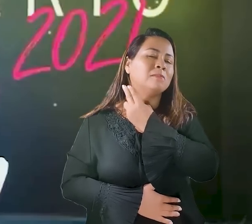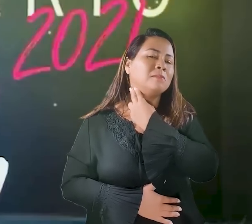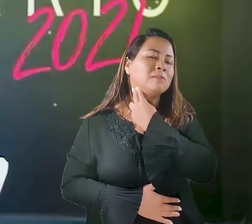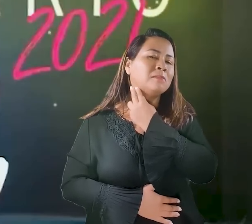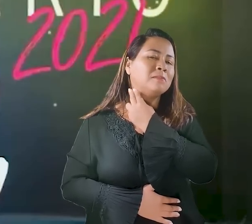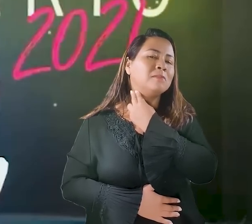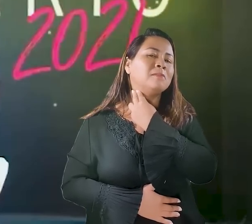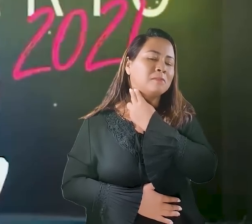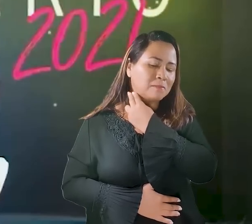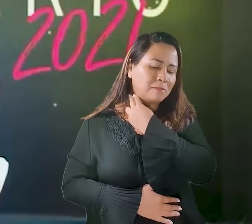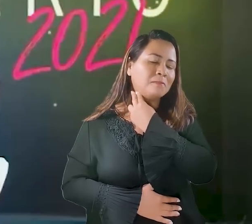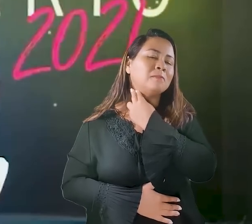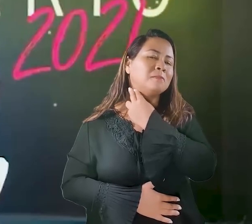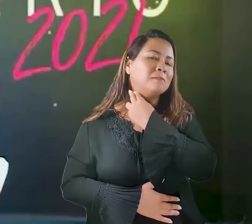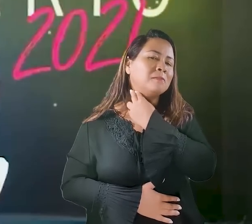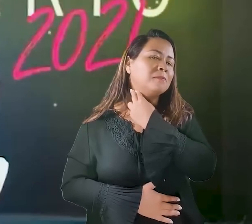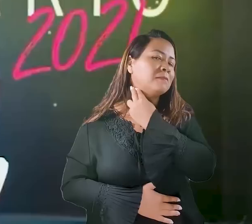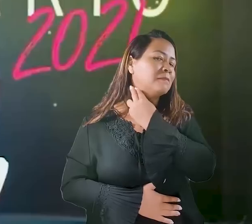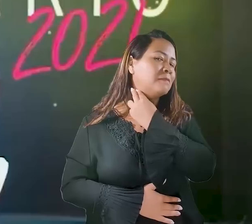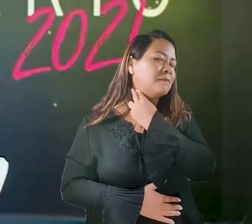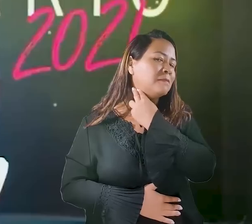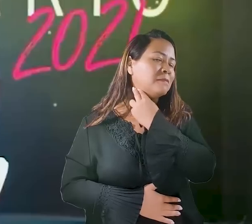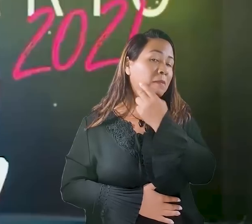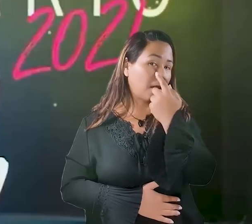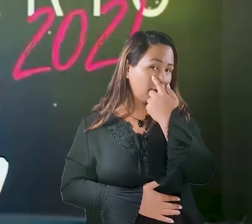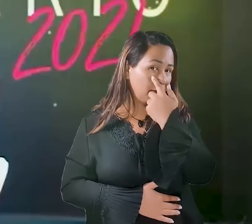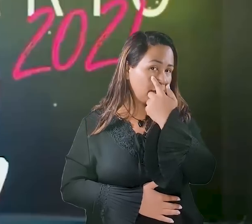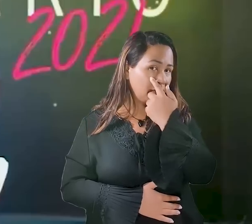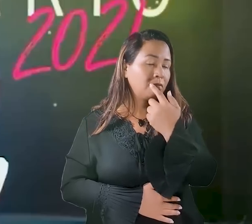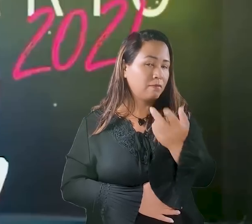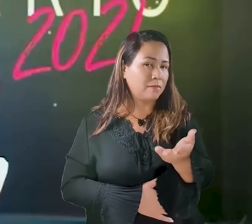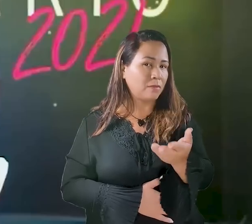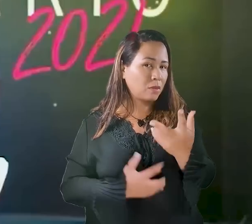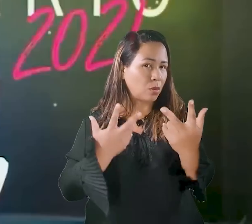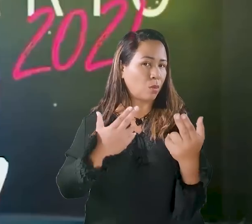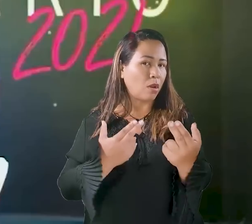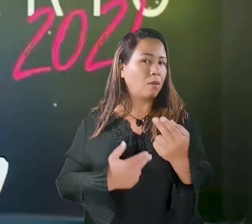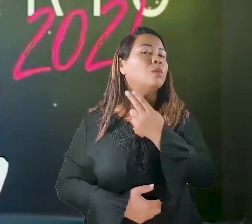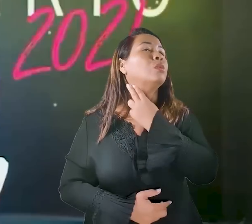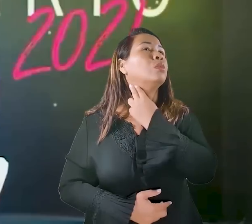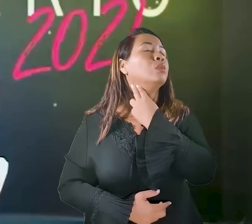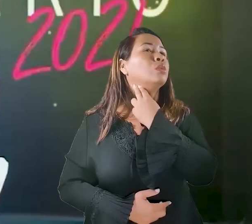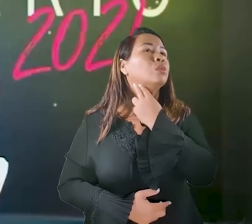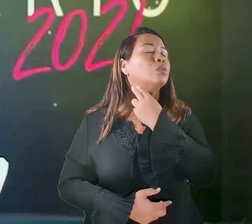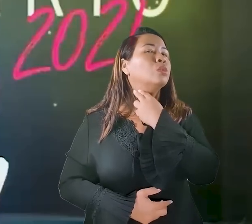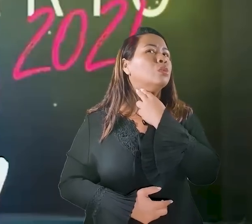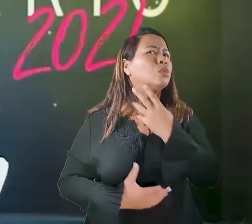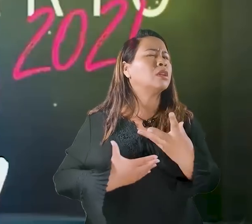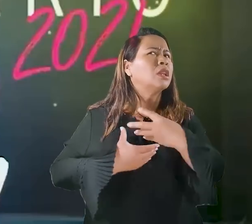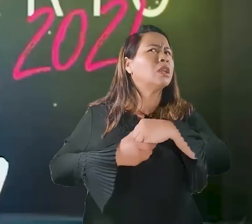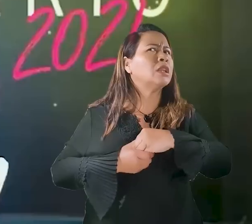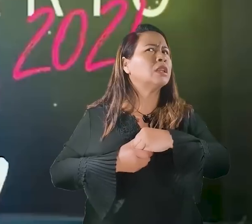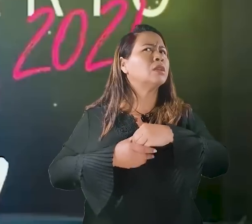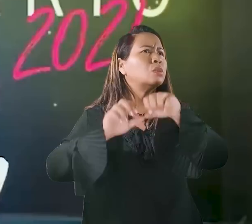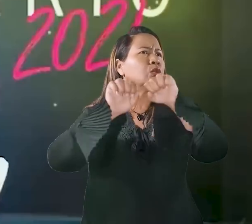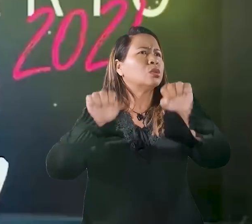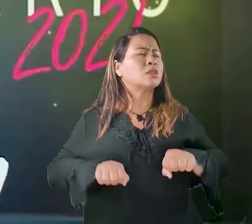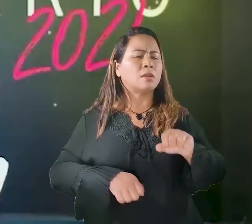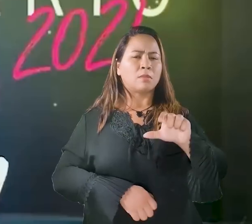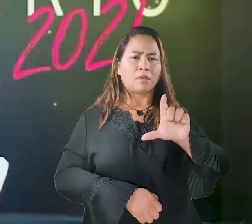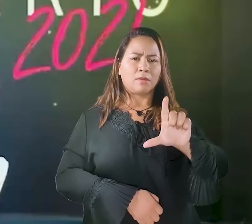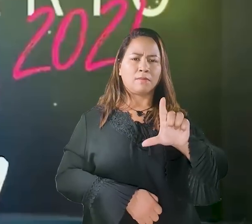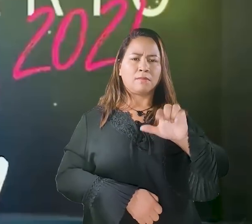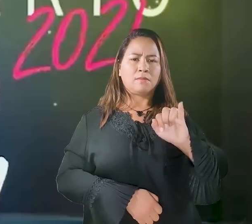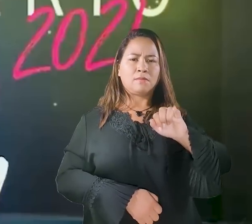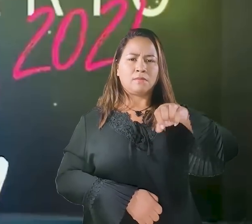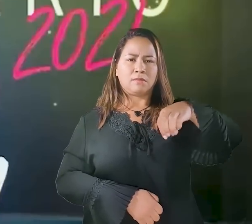No pescoço, aqui bem nesse pontinho aqui, esse meridiano acessa o nosso sistema límbico, o cérebro das emoções. Então, não vou